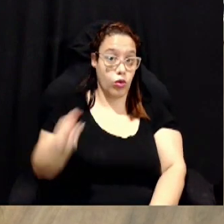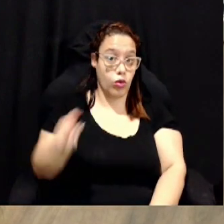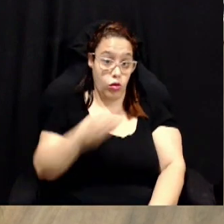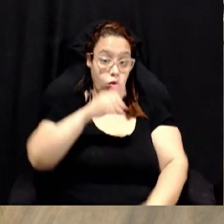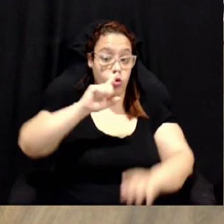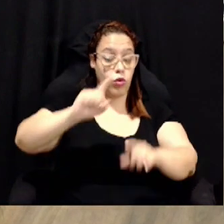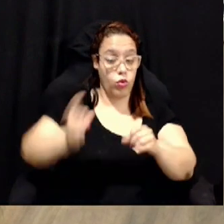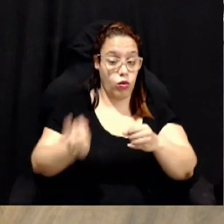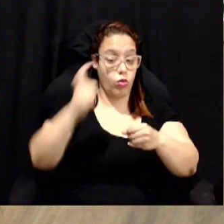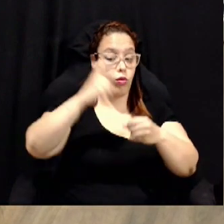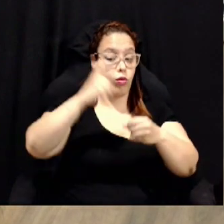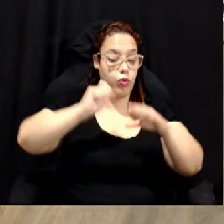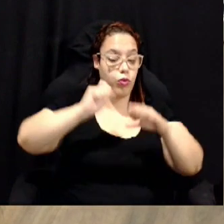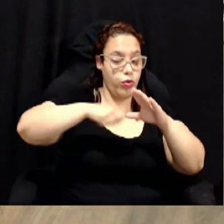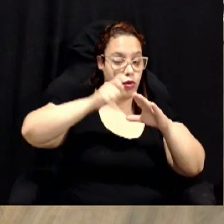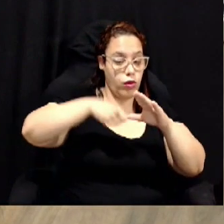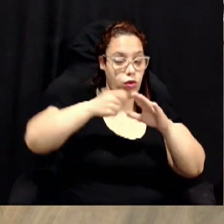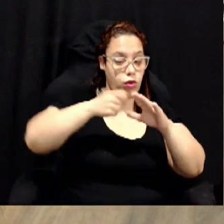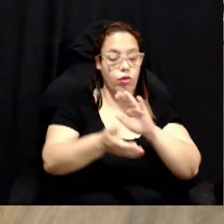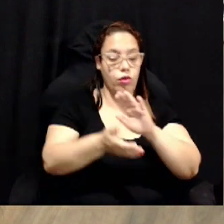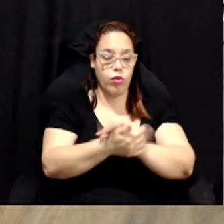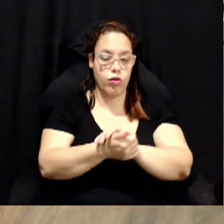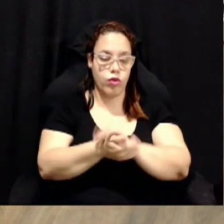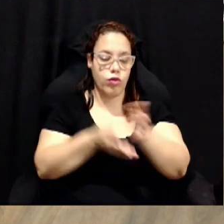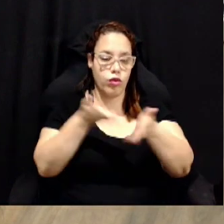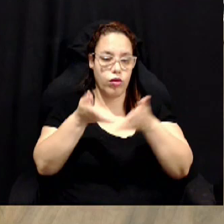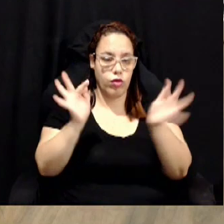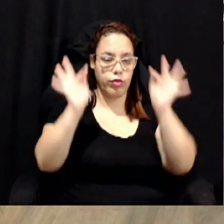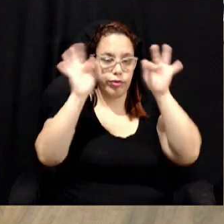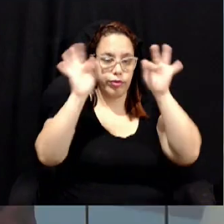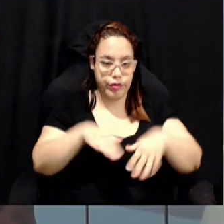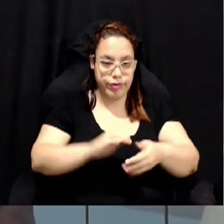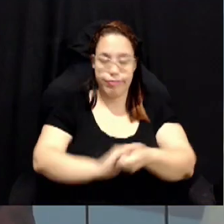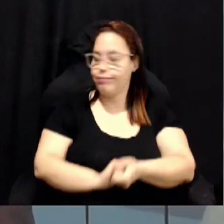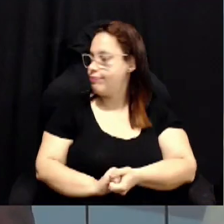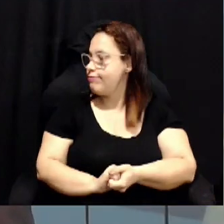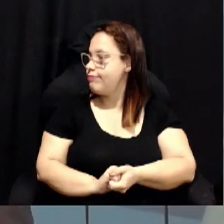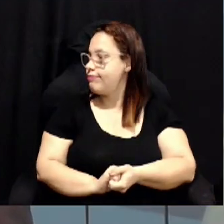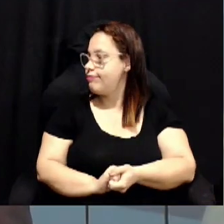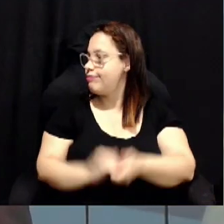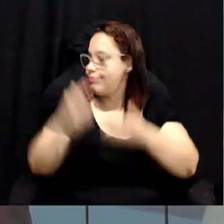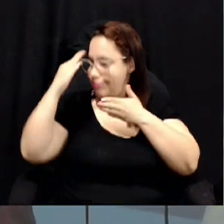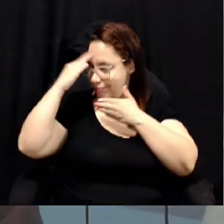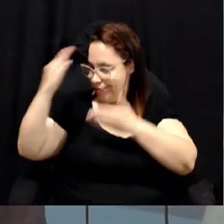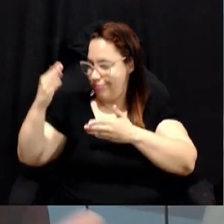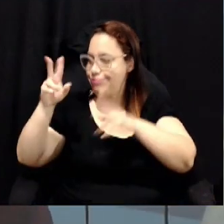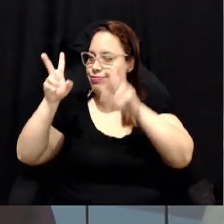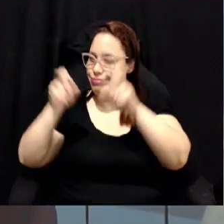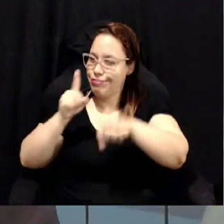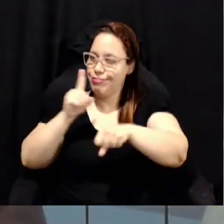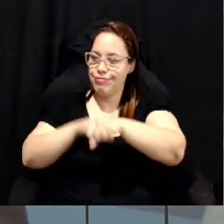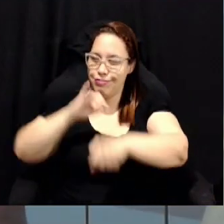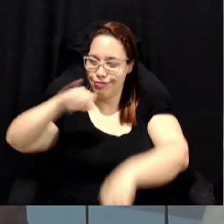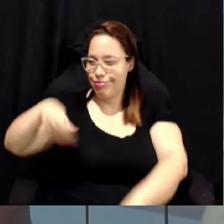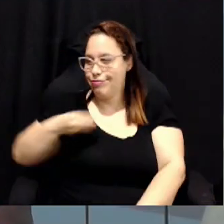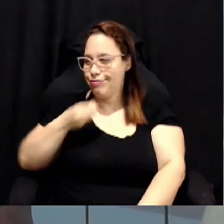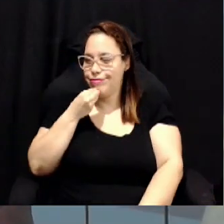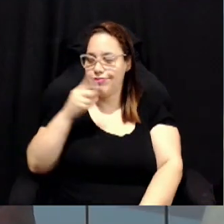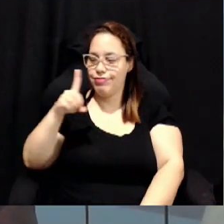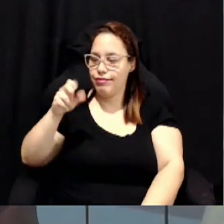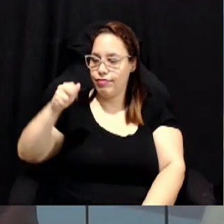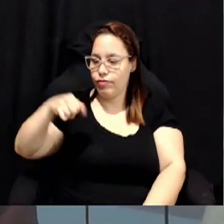retornar até os nossos estúdios e fica aberto aí as considerações finais. Agradecer esse tempo, essa oportunidade com a Dani de